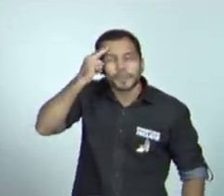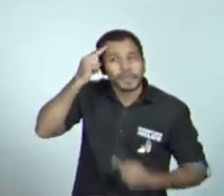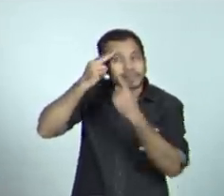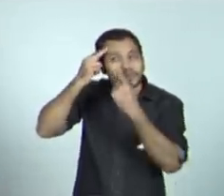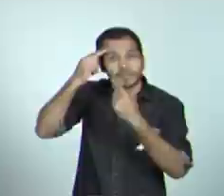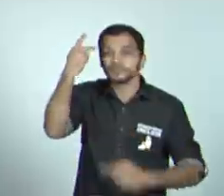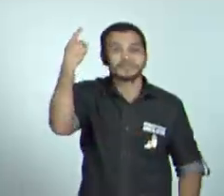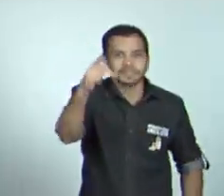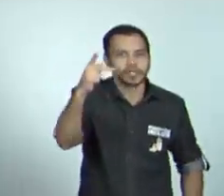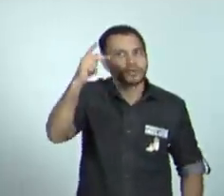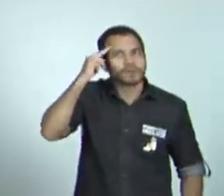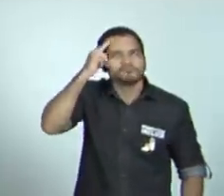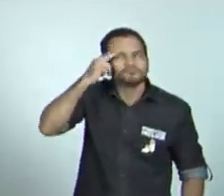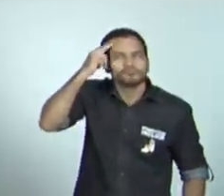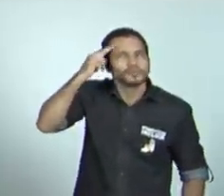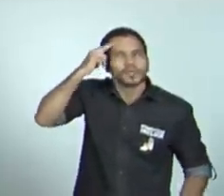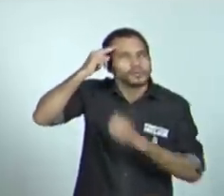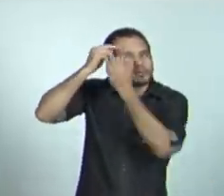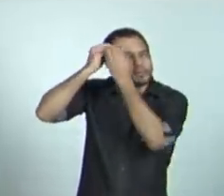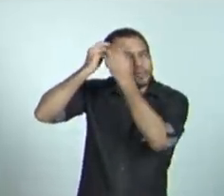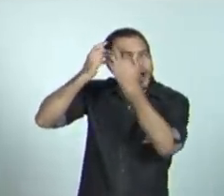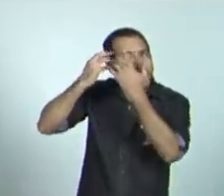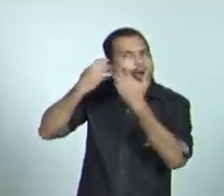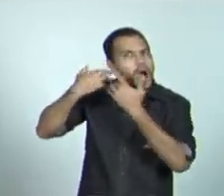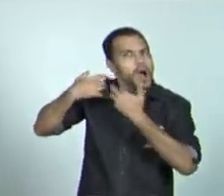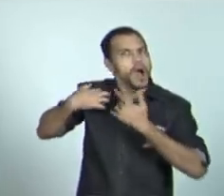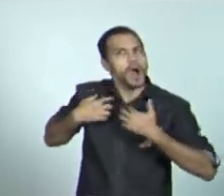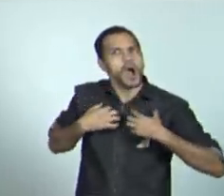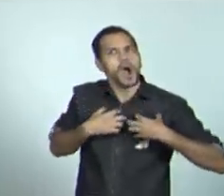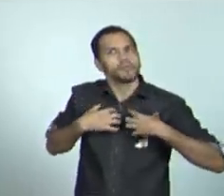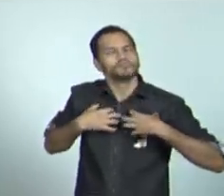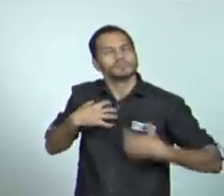sentimentos e esse geram comportamentos